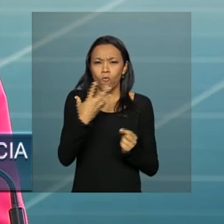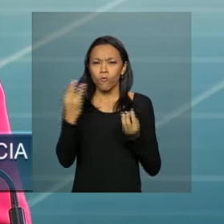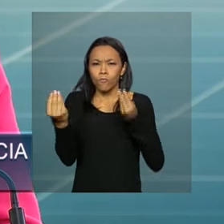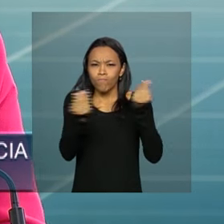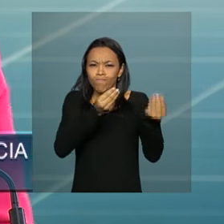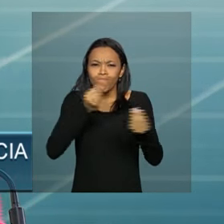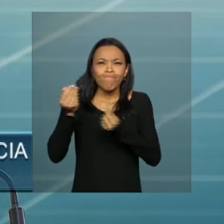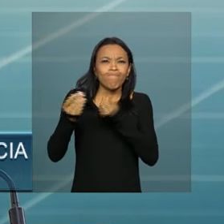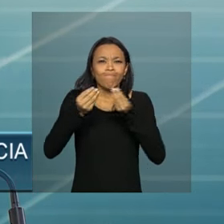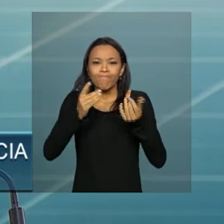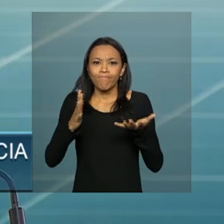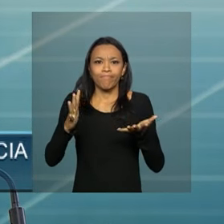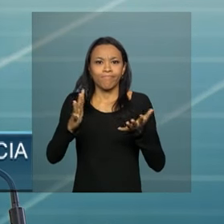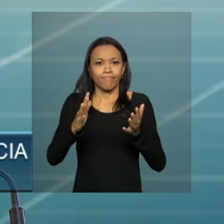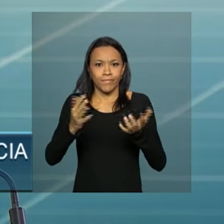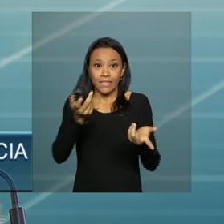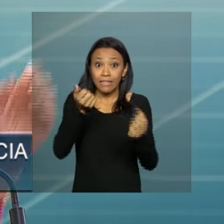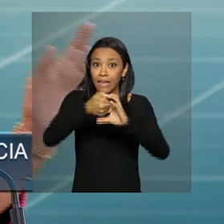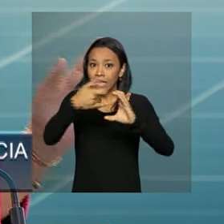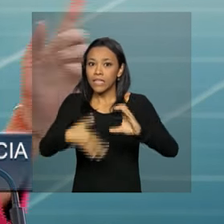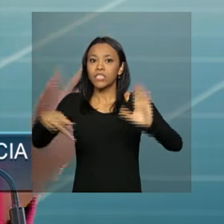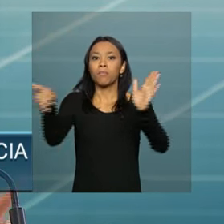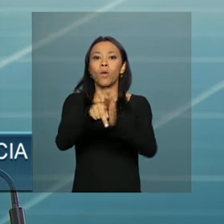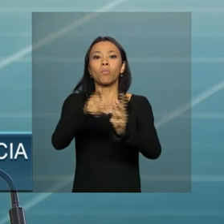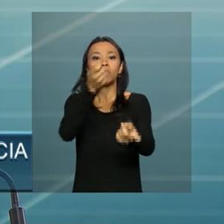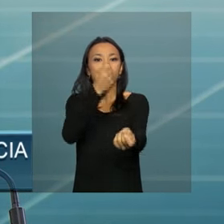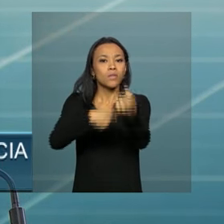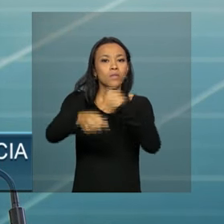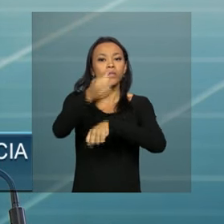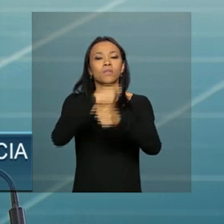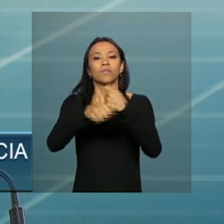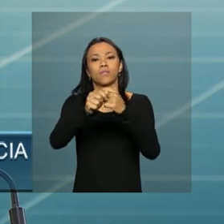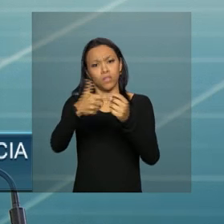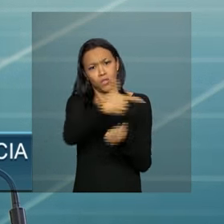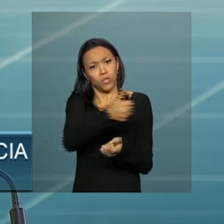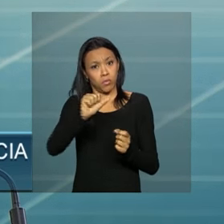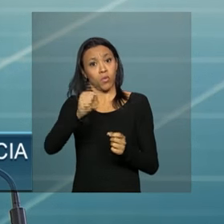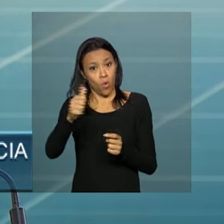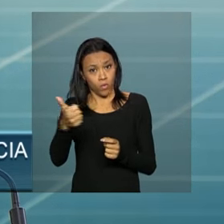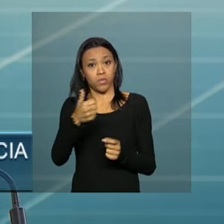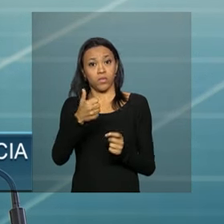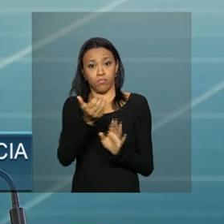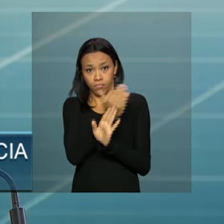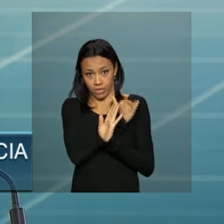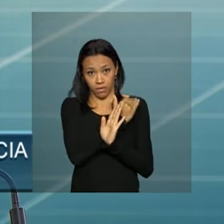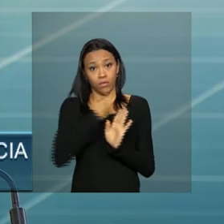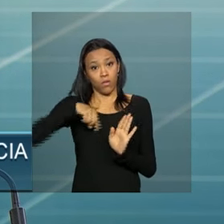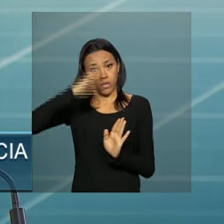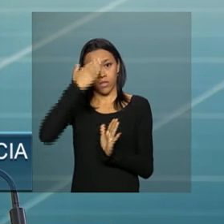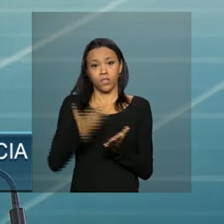no próximo ciclo econômico, lá em 2011 ainda. Nós acreditávamos